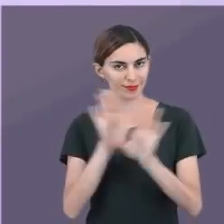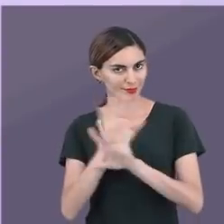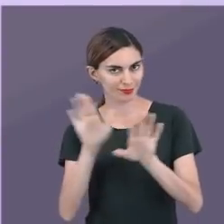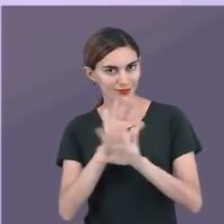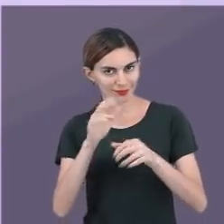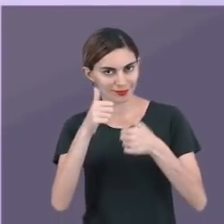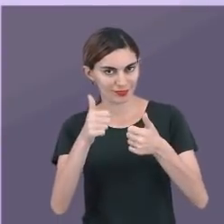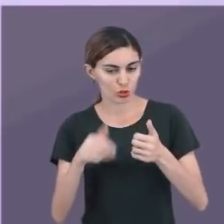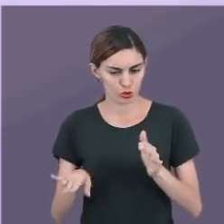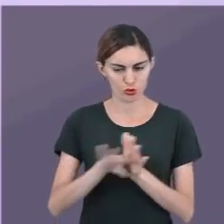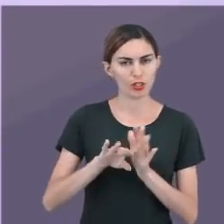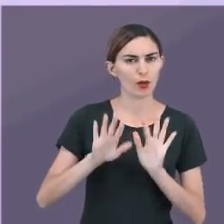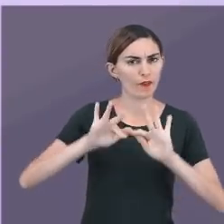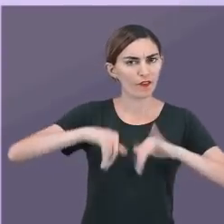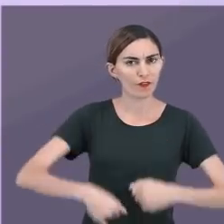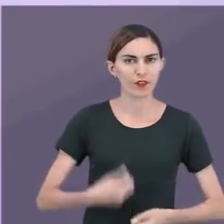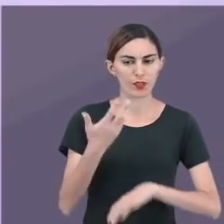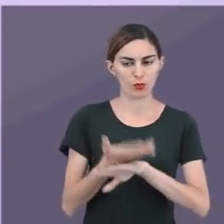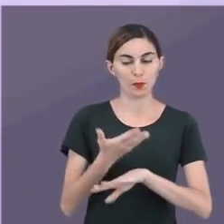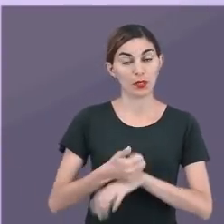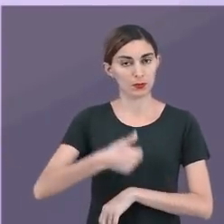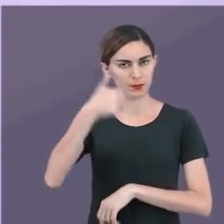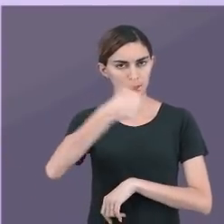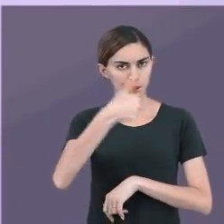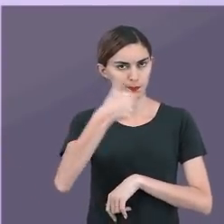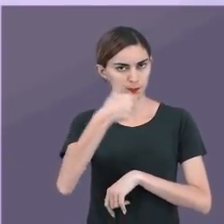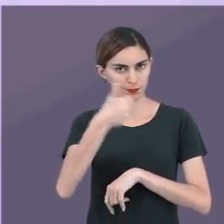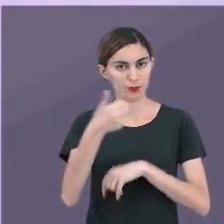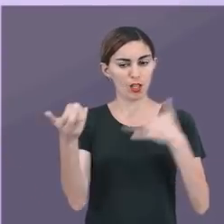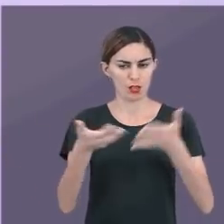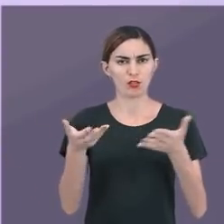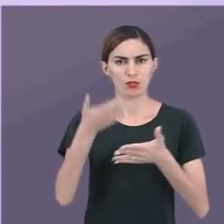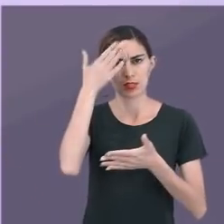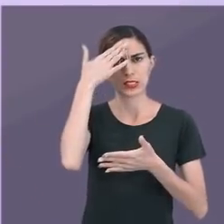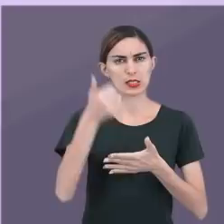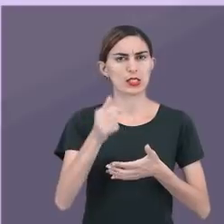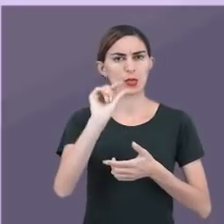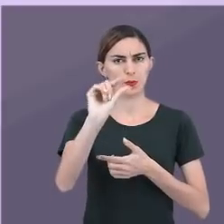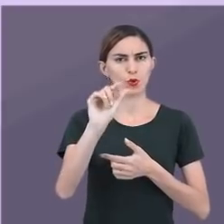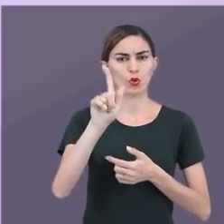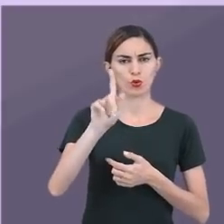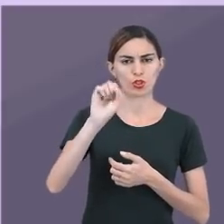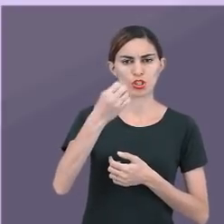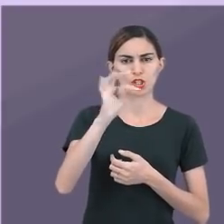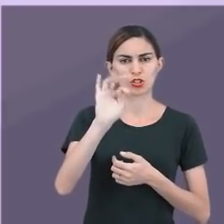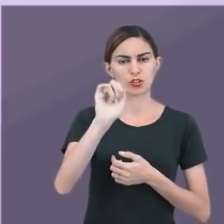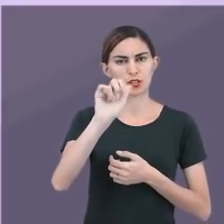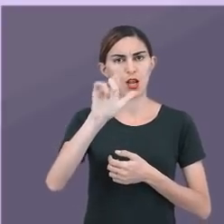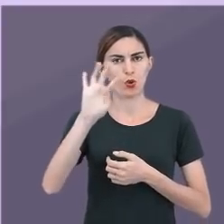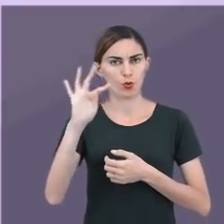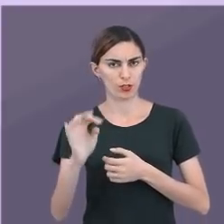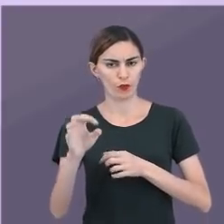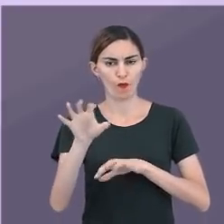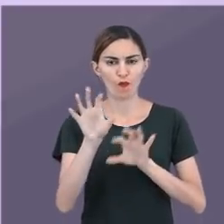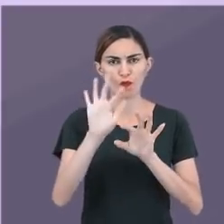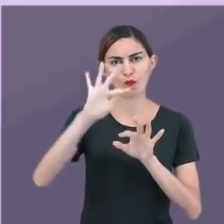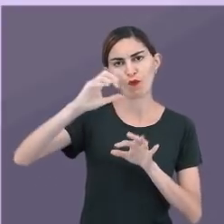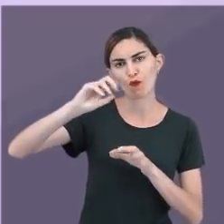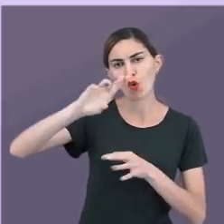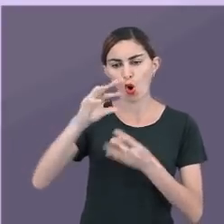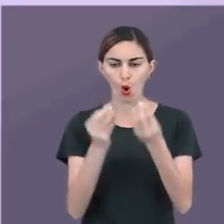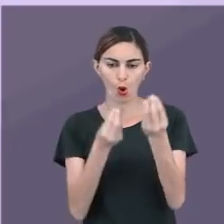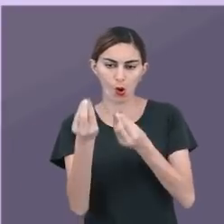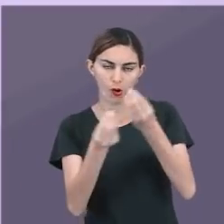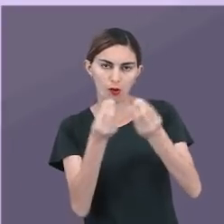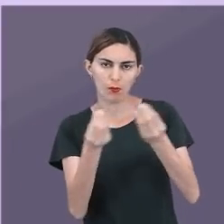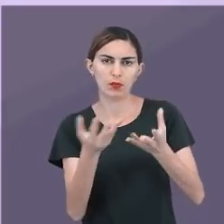Olá pessoal, chegamos ao final da competência número 1 e vocês agora já sabem um pouco mais sobre a Gestalt da forma, e eu gostaria